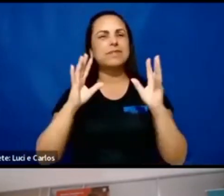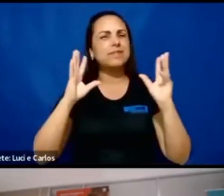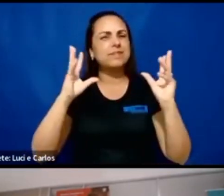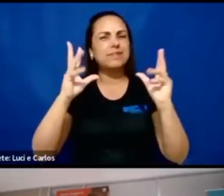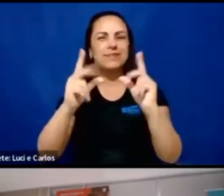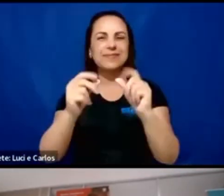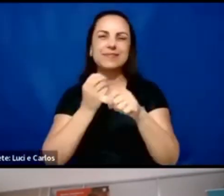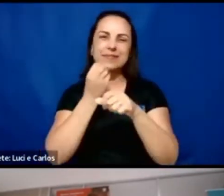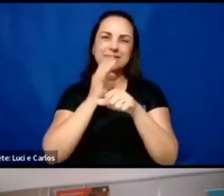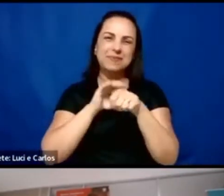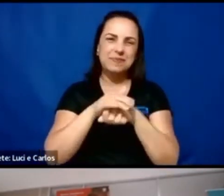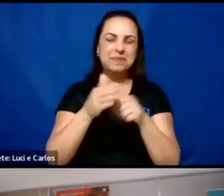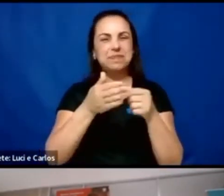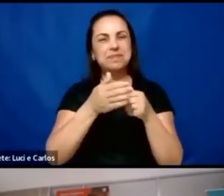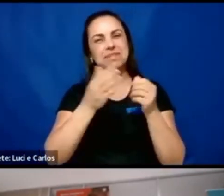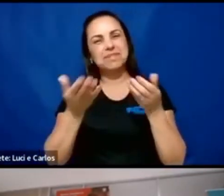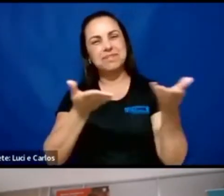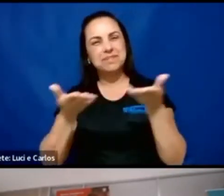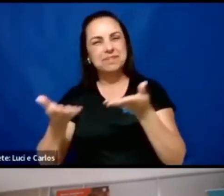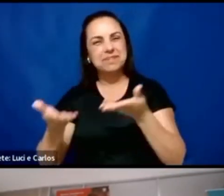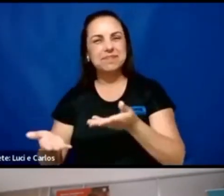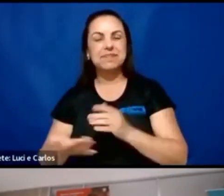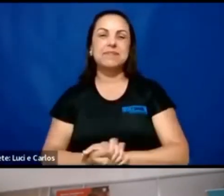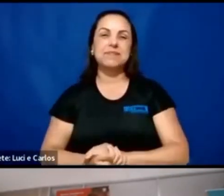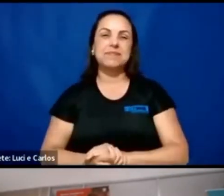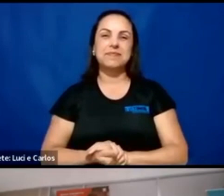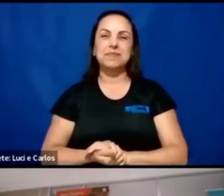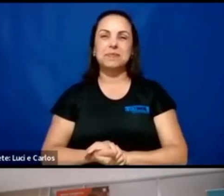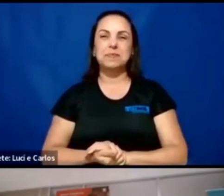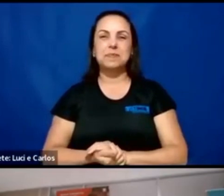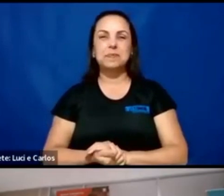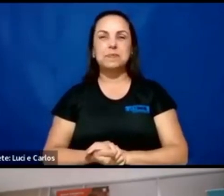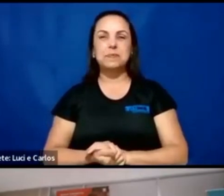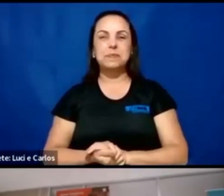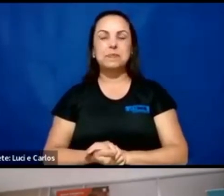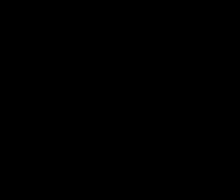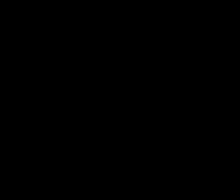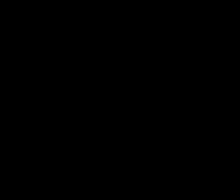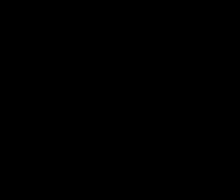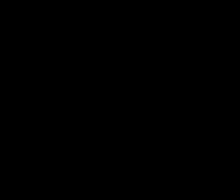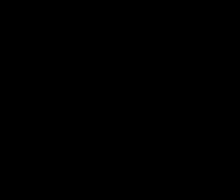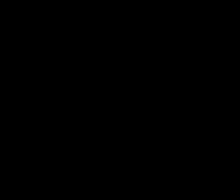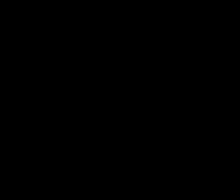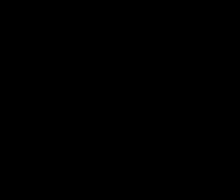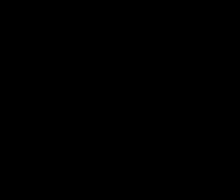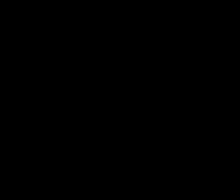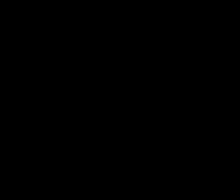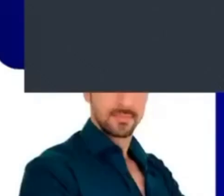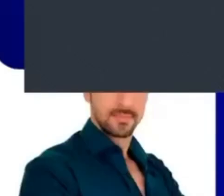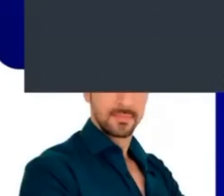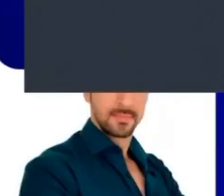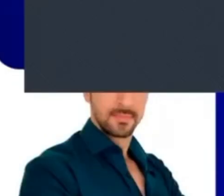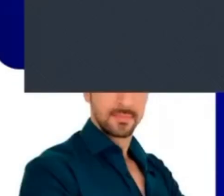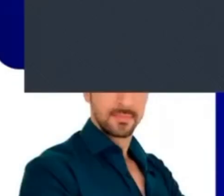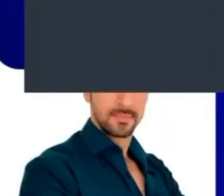boa noite a todos, mas vamos ver um vídeo introdutório que vai ser o teor de tudo que nós vamos abordar no dia de hoje.